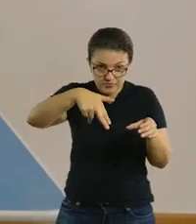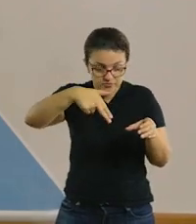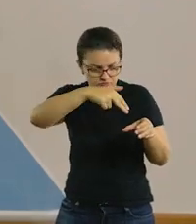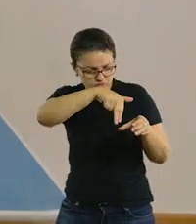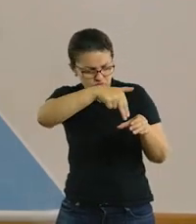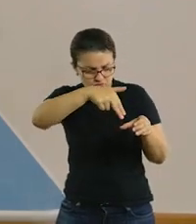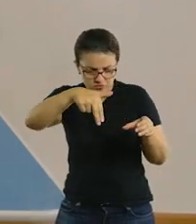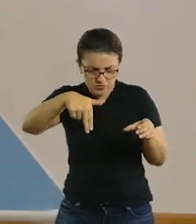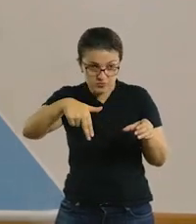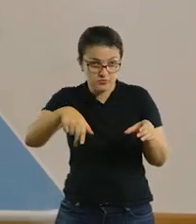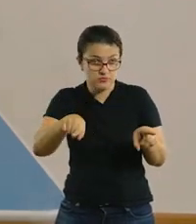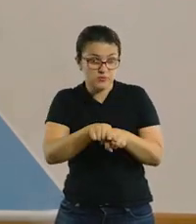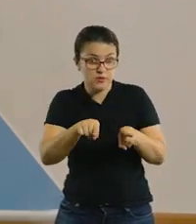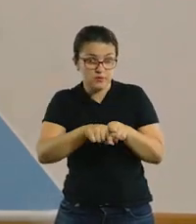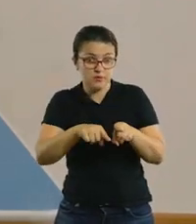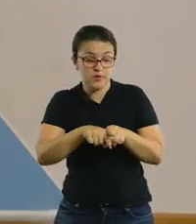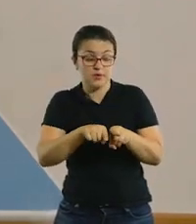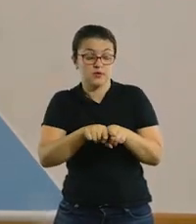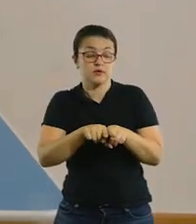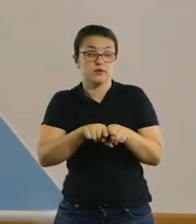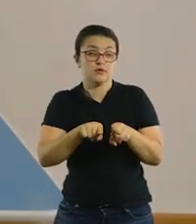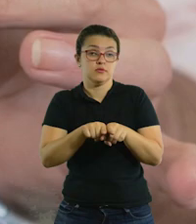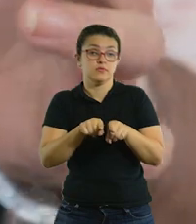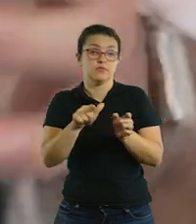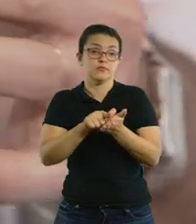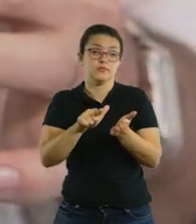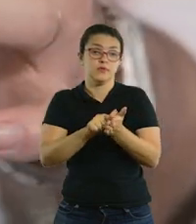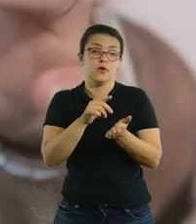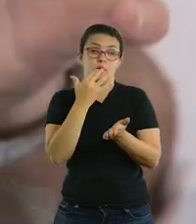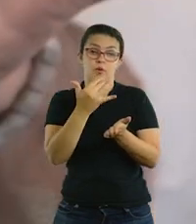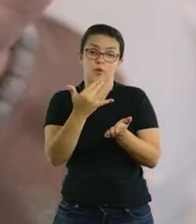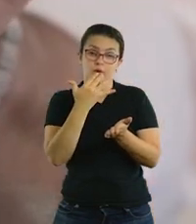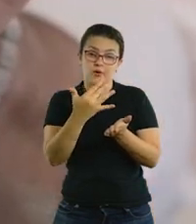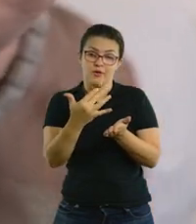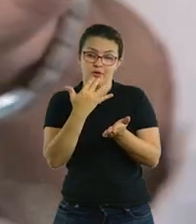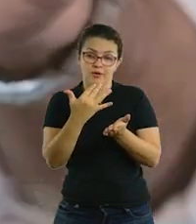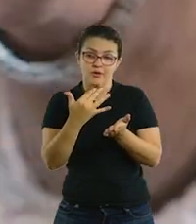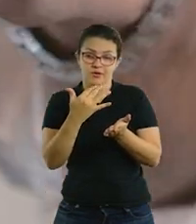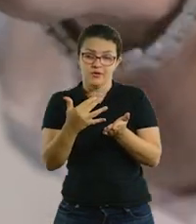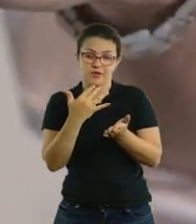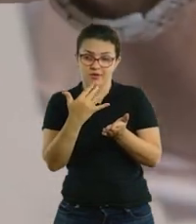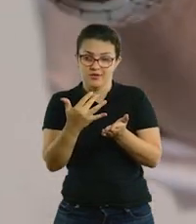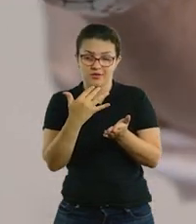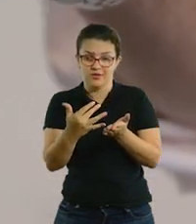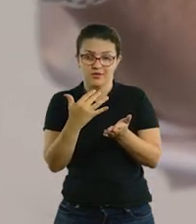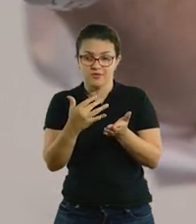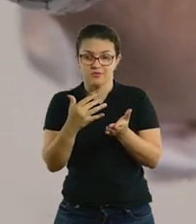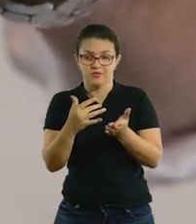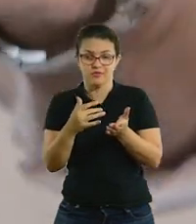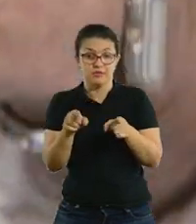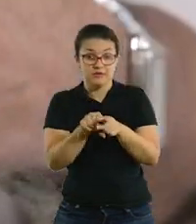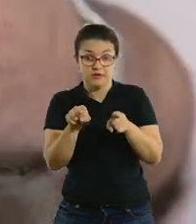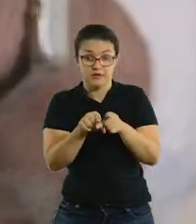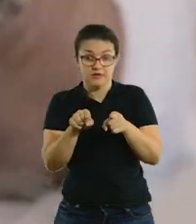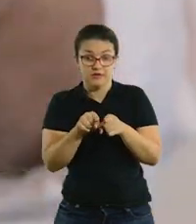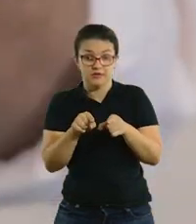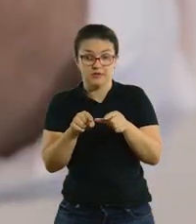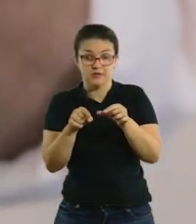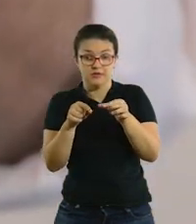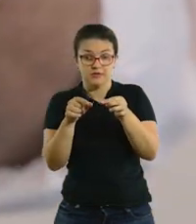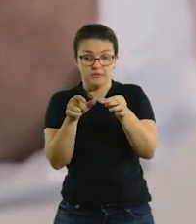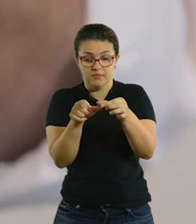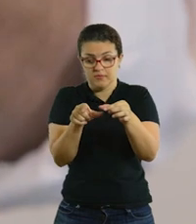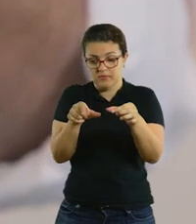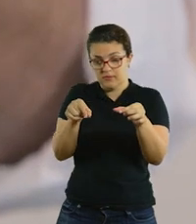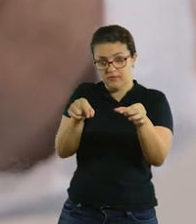baleia. Papel colorido para fazer a parte da cauda e das nadadeiras.